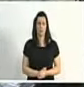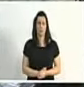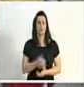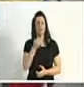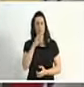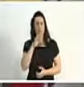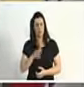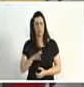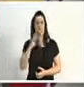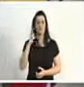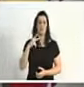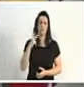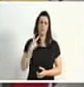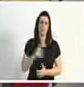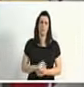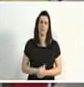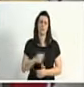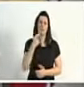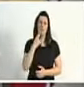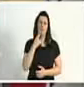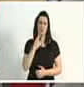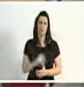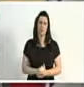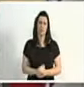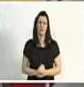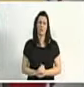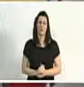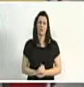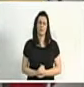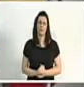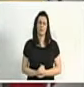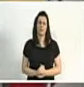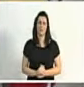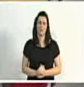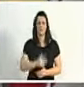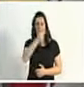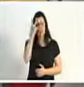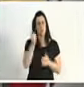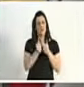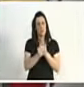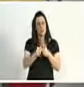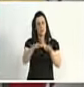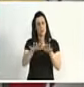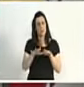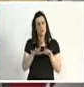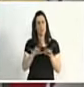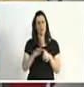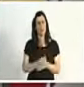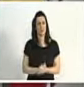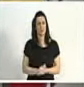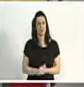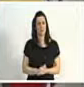Boa tarde, senhores vereadores, vereadora Helenice, senhores e senhoras que me acompanham aqui no plenário, nos acompanham aqui no